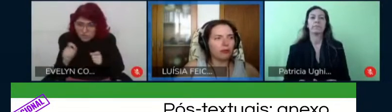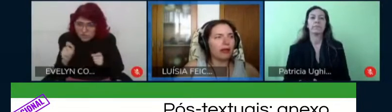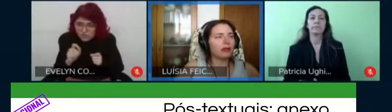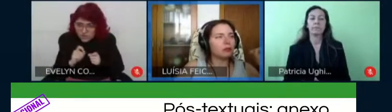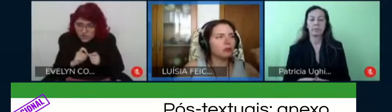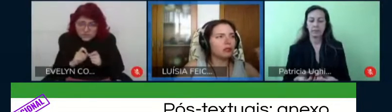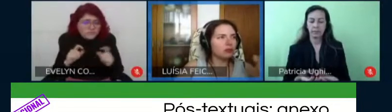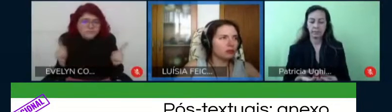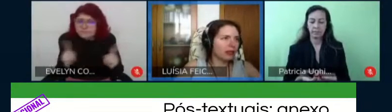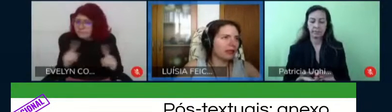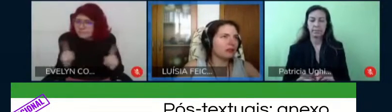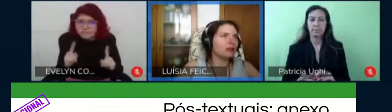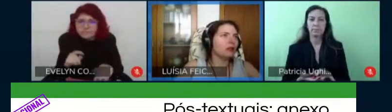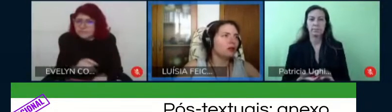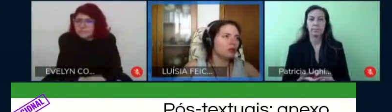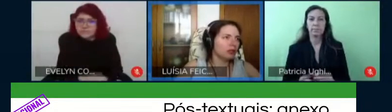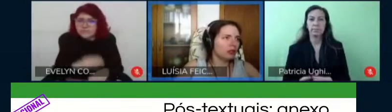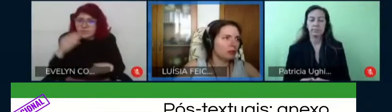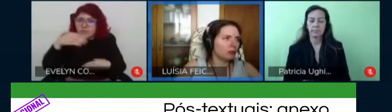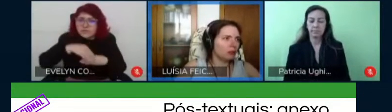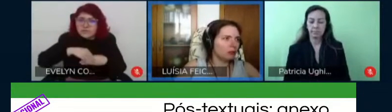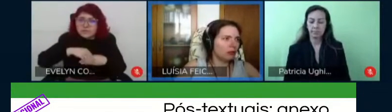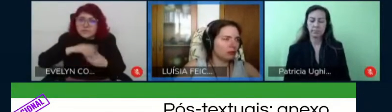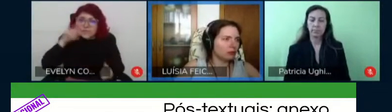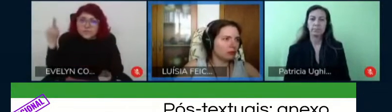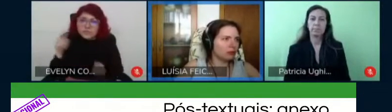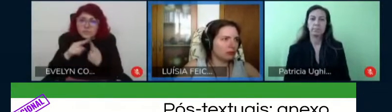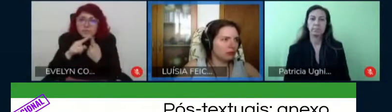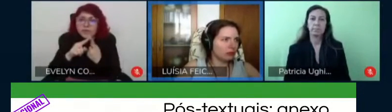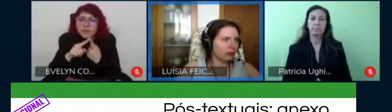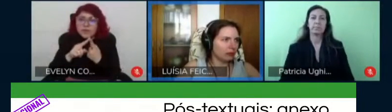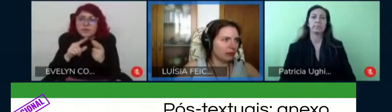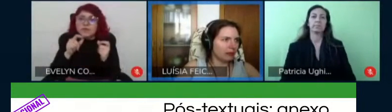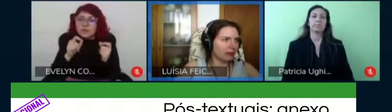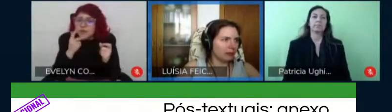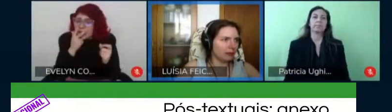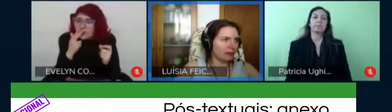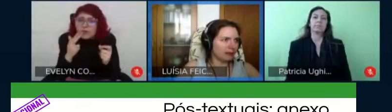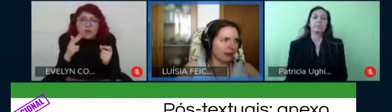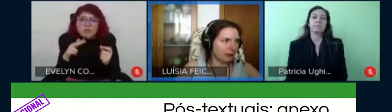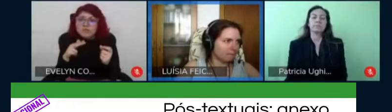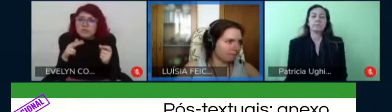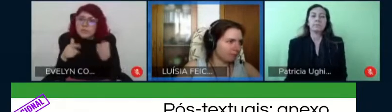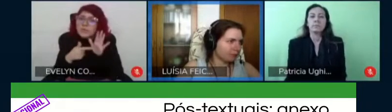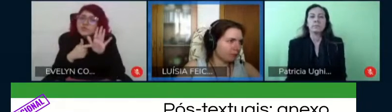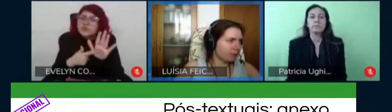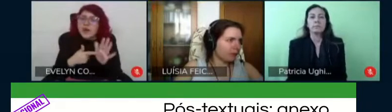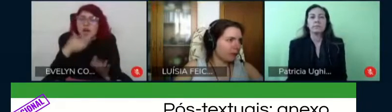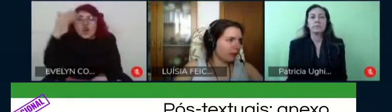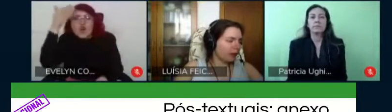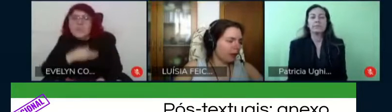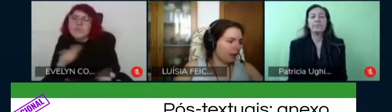fundamentar, comprovar ou ilustrar o que o autor tinha para apresentar.